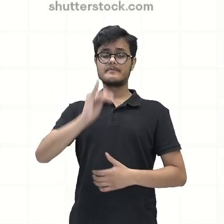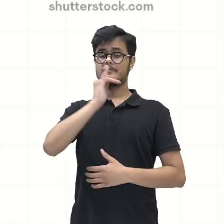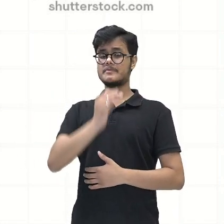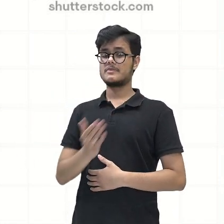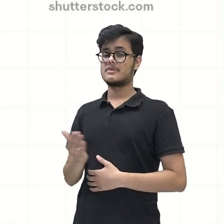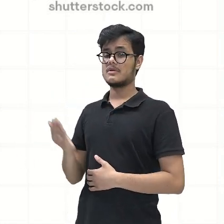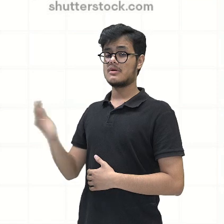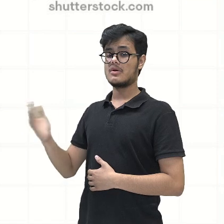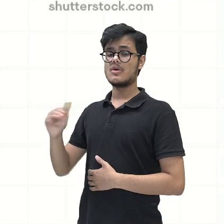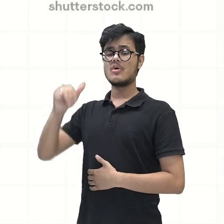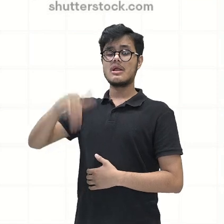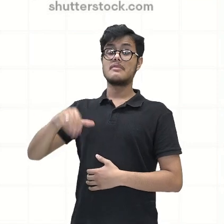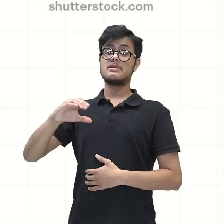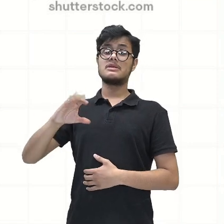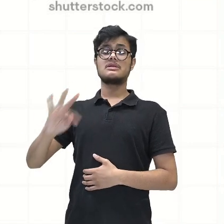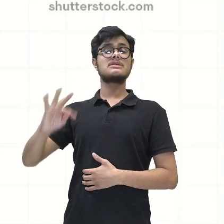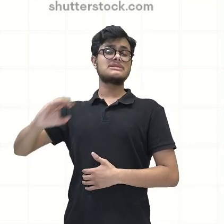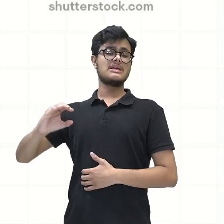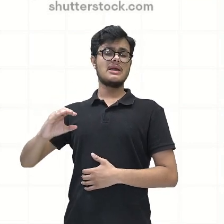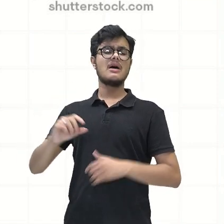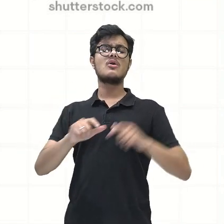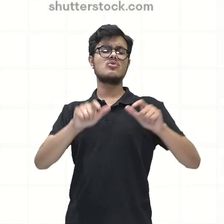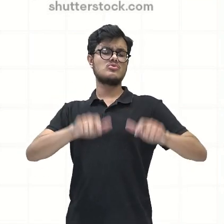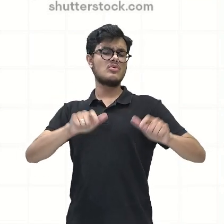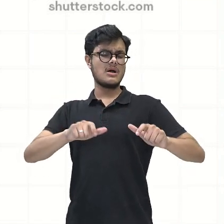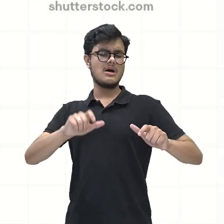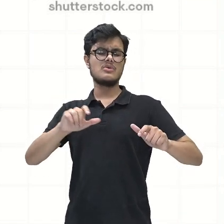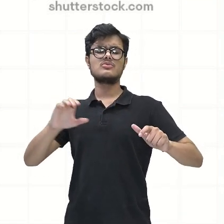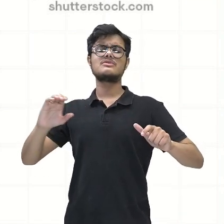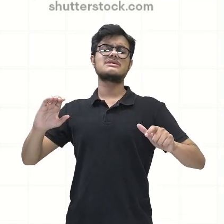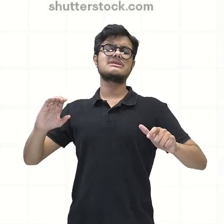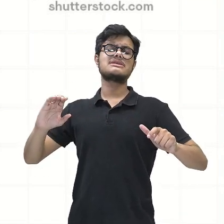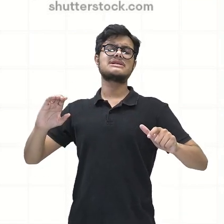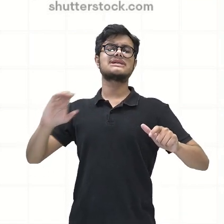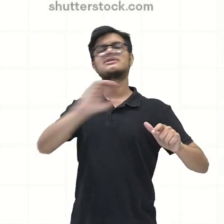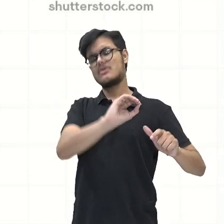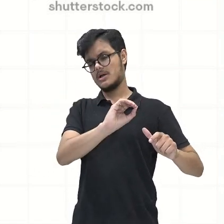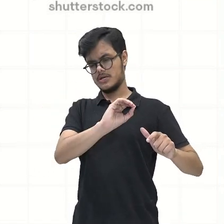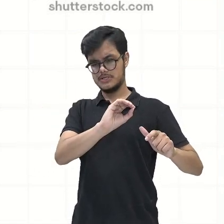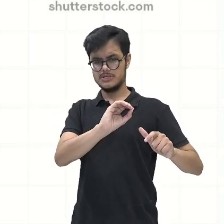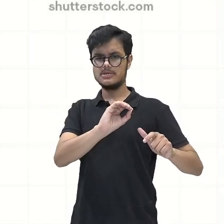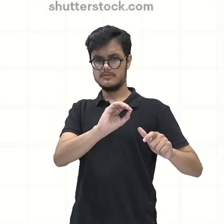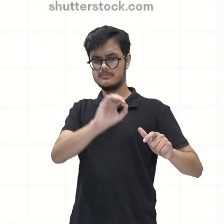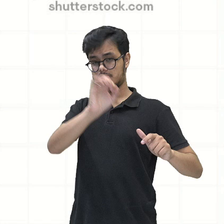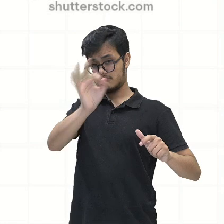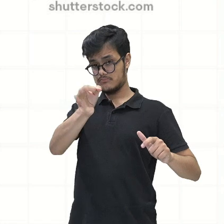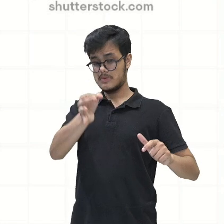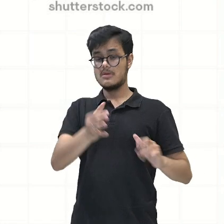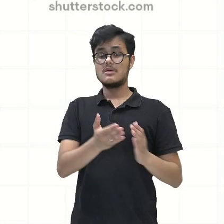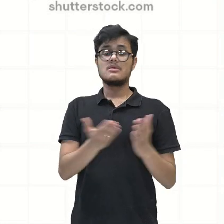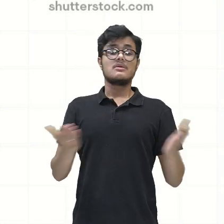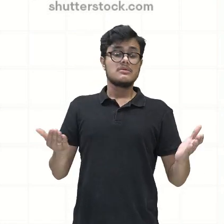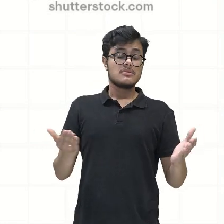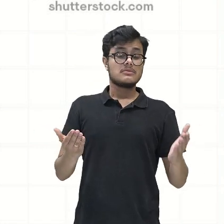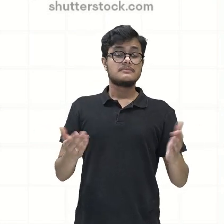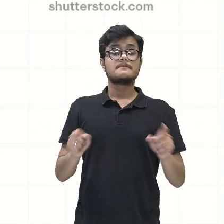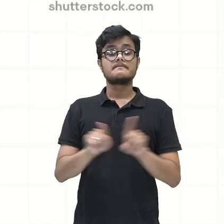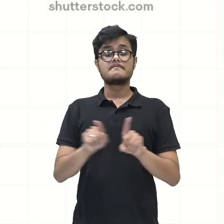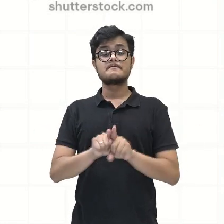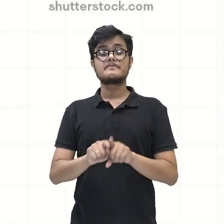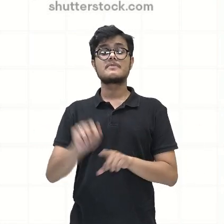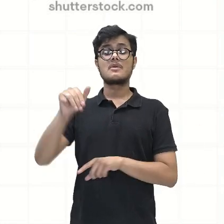inverno a massa tropical continental, ela é menos atuante do que no verão. Da mesma forma, a massa